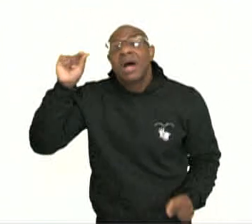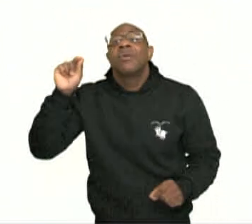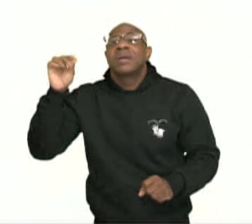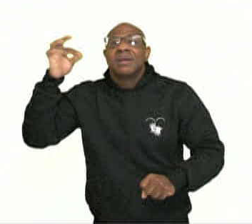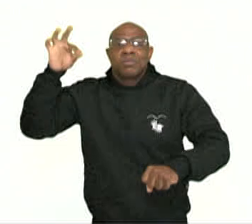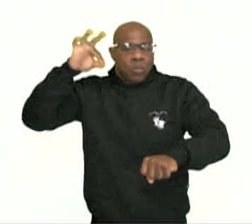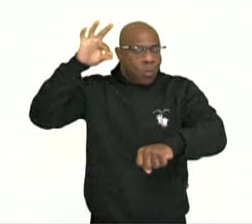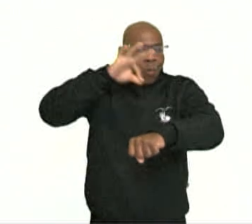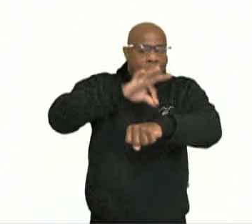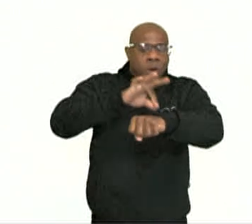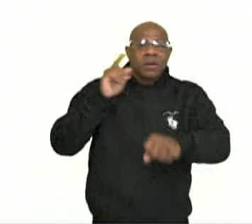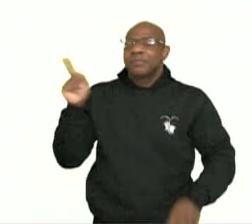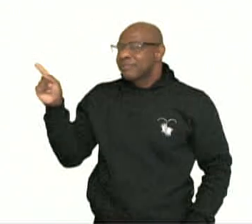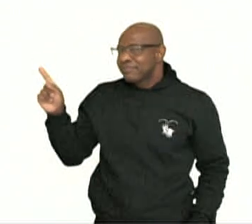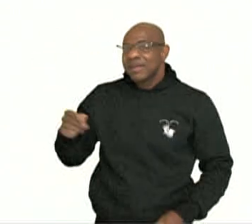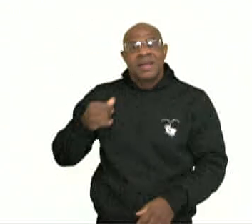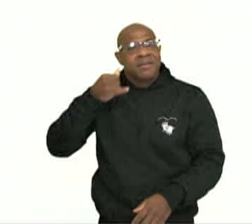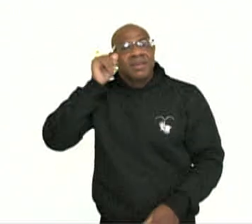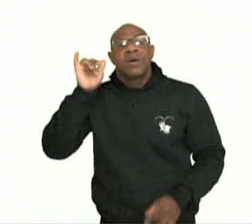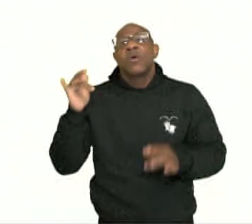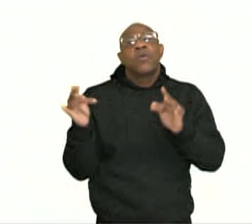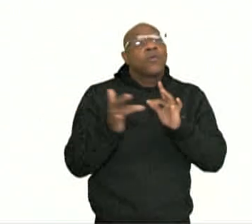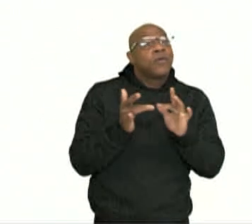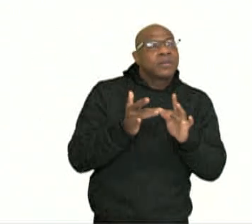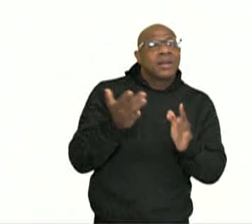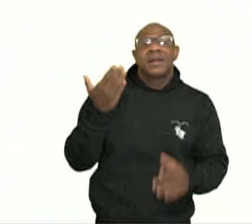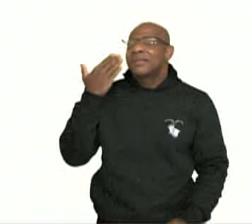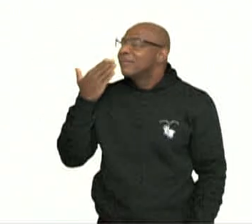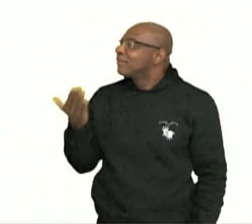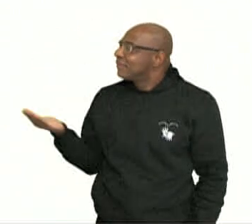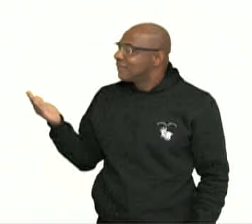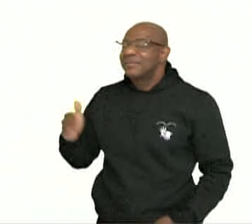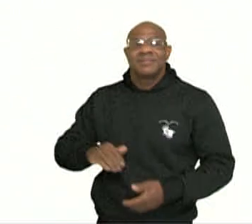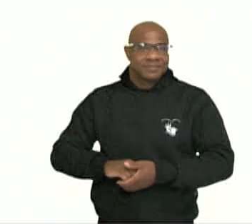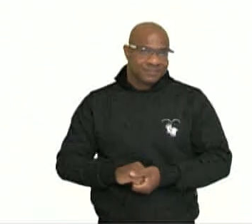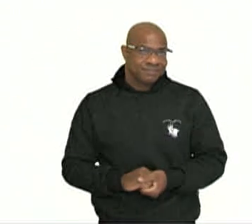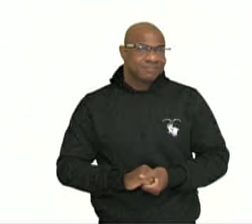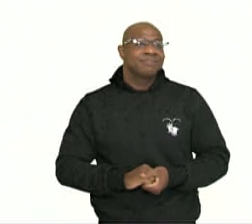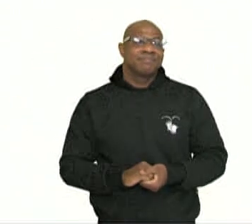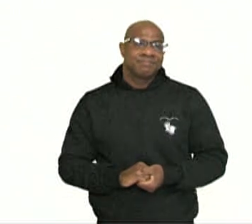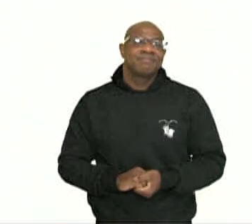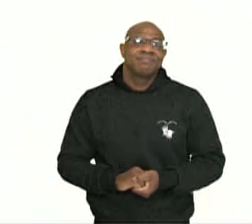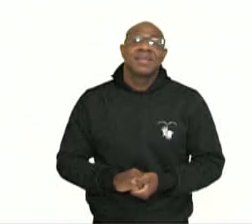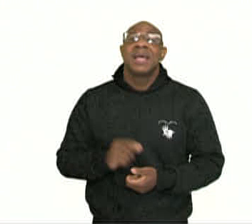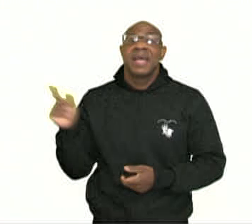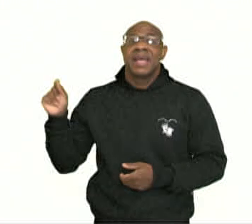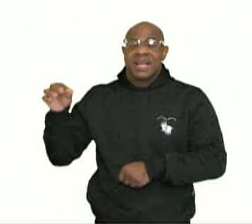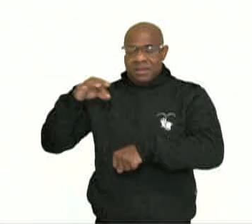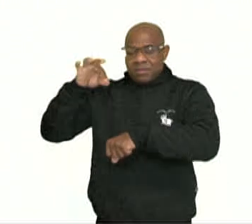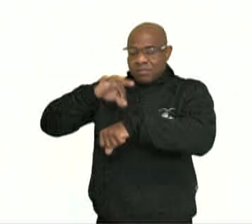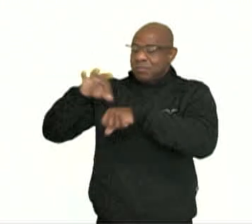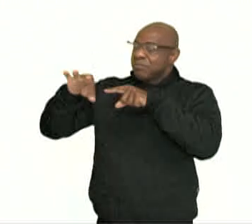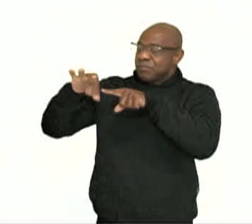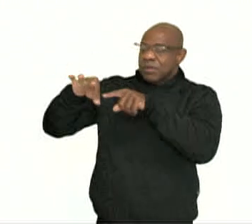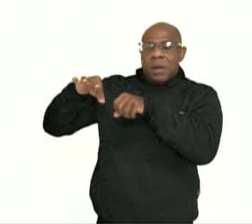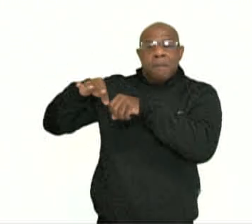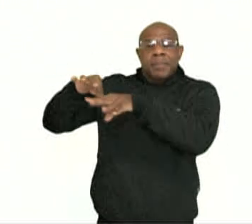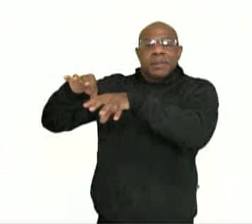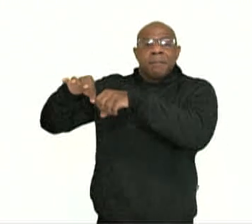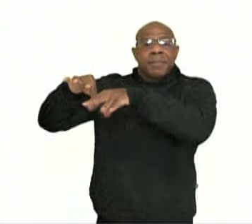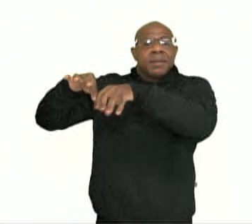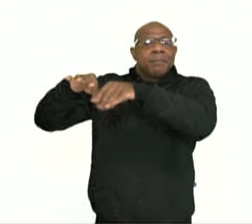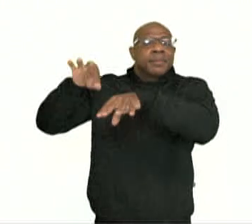se evite o contato com o Culex, né? Esse mosquito aí que é o vetor que vai transmitir, então, a doença de uma